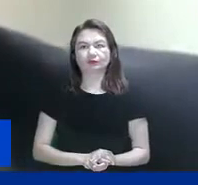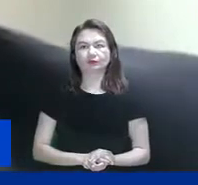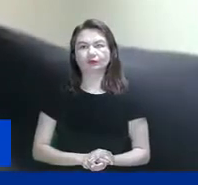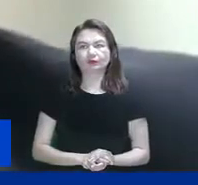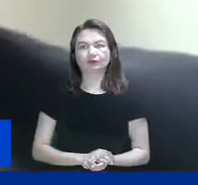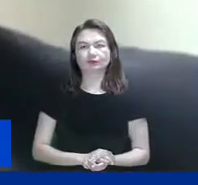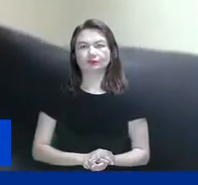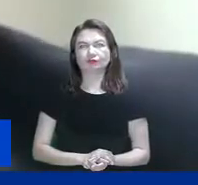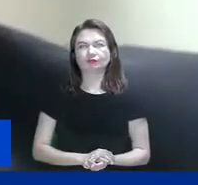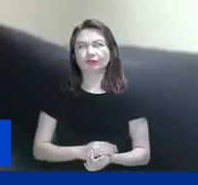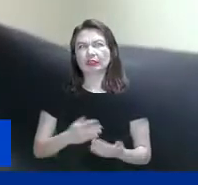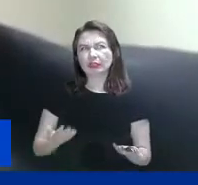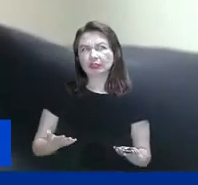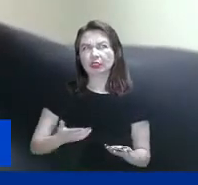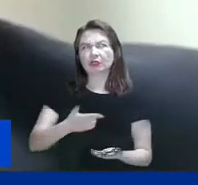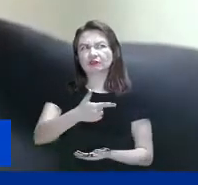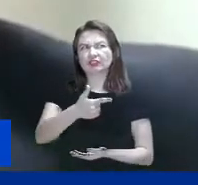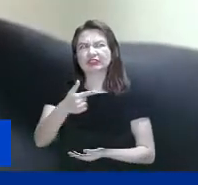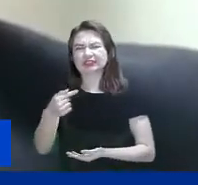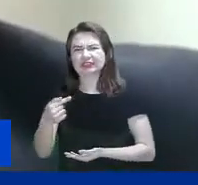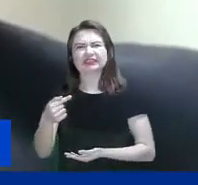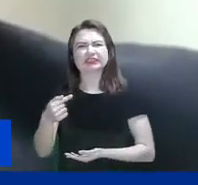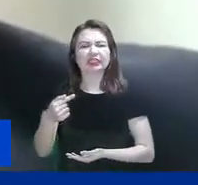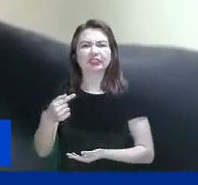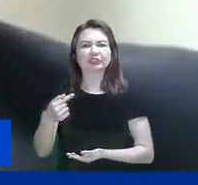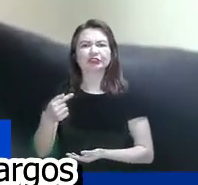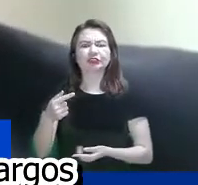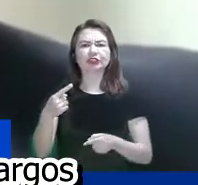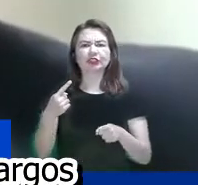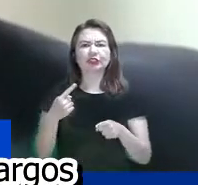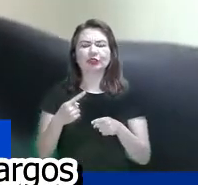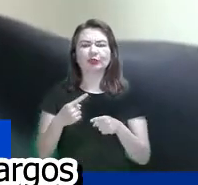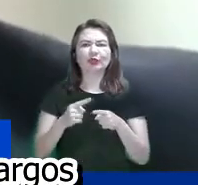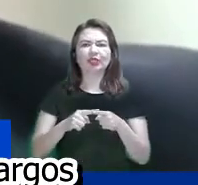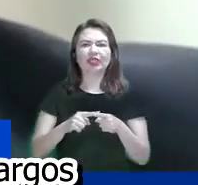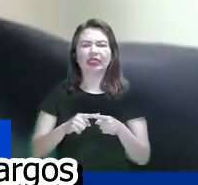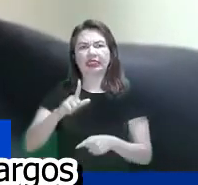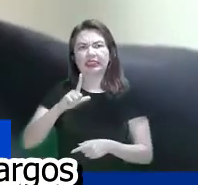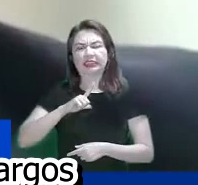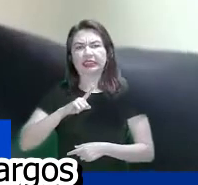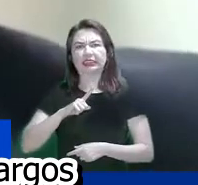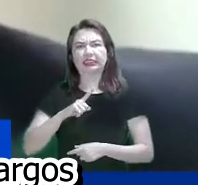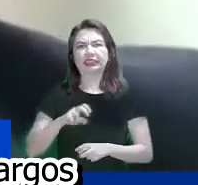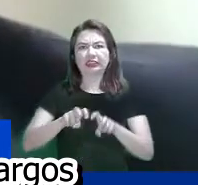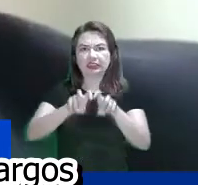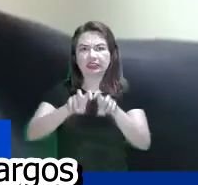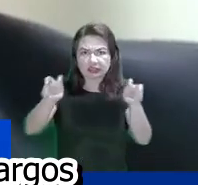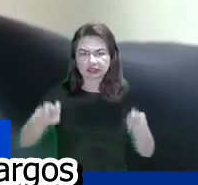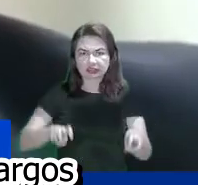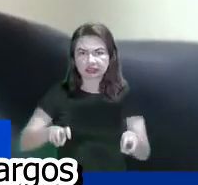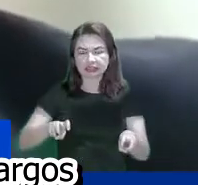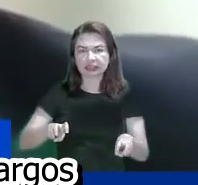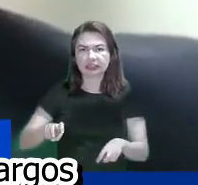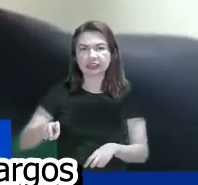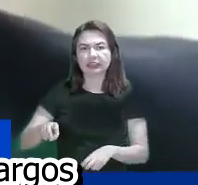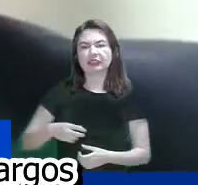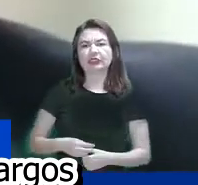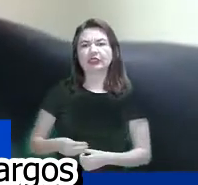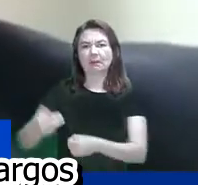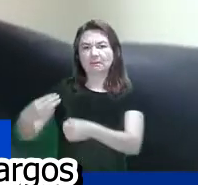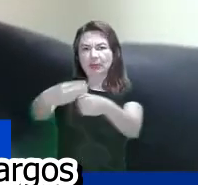Então, vamos deixar no dia 27, para não Foco atrapalhar no a pauta do desembargador itinerante, tá João bom? Lages, Dia presidente do 27, TRE. doutor Falavinha e a doutora Amanda, está